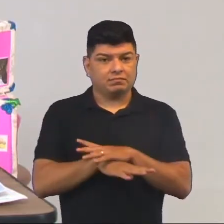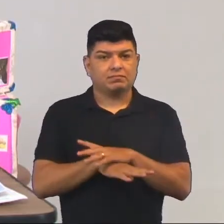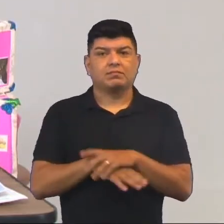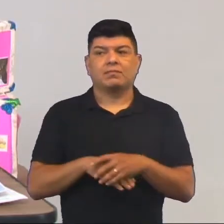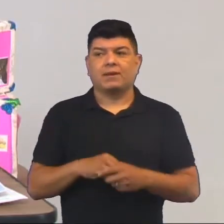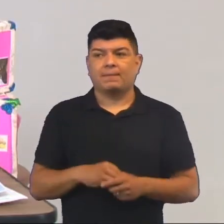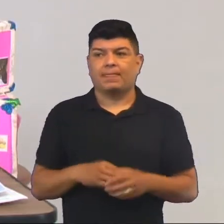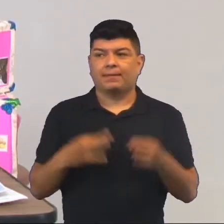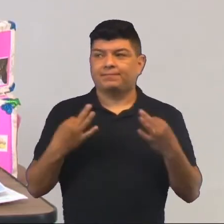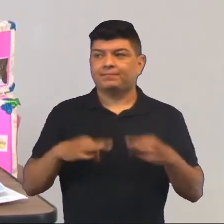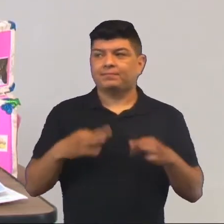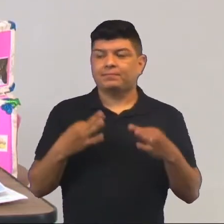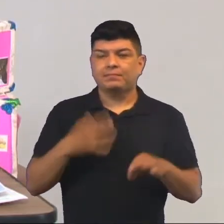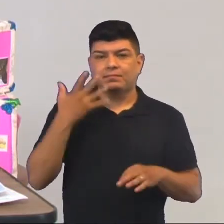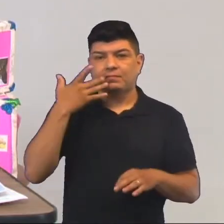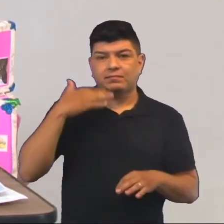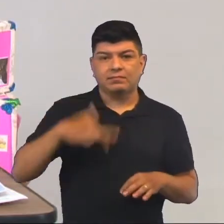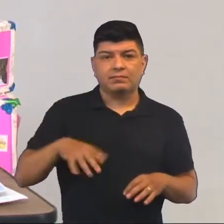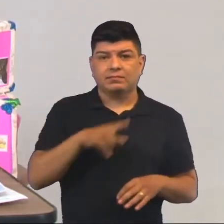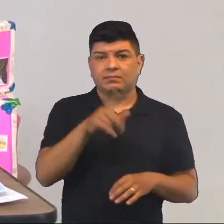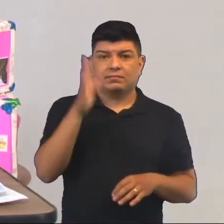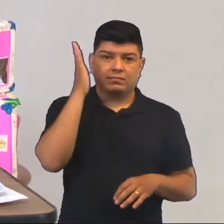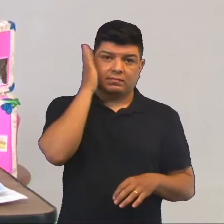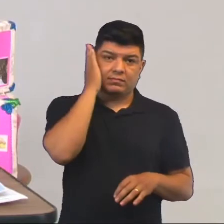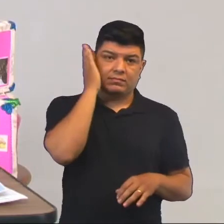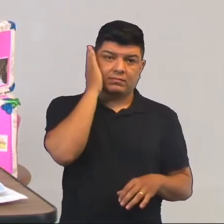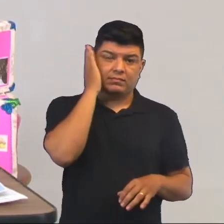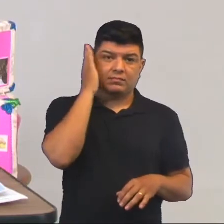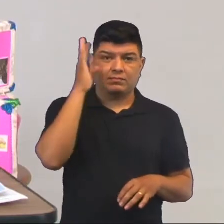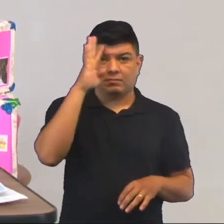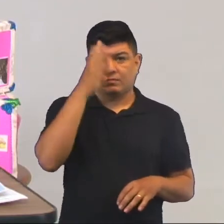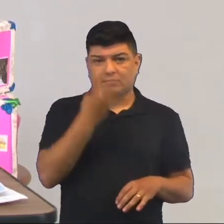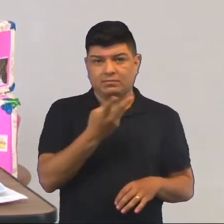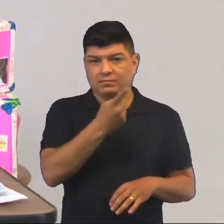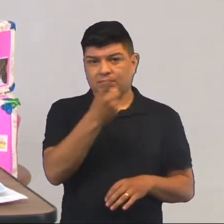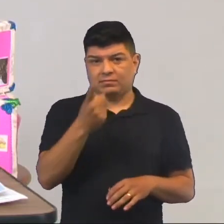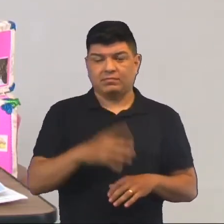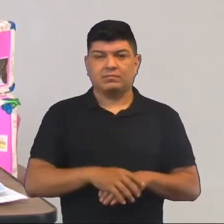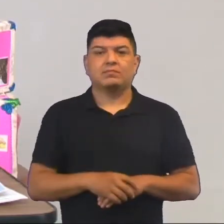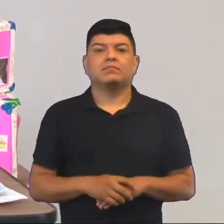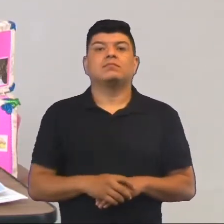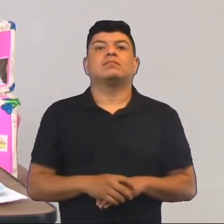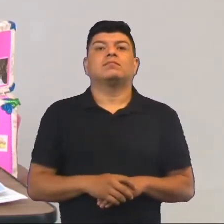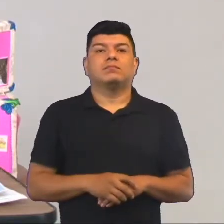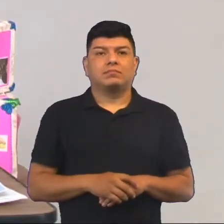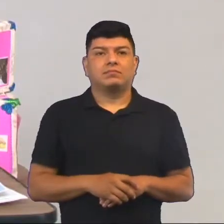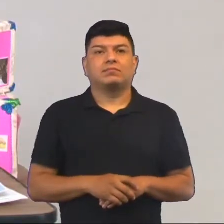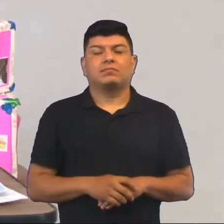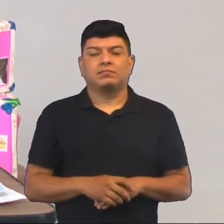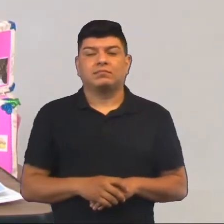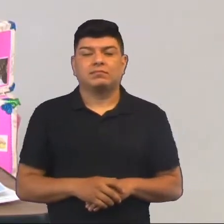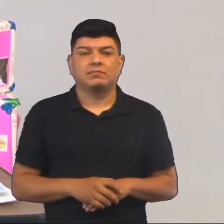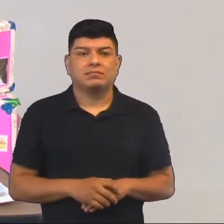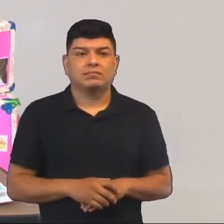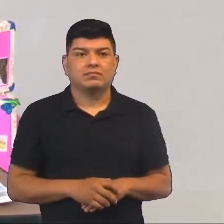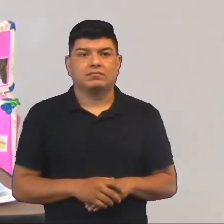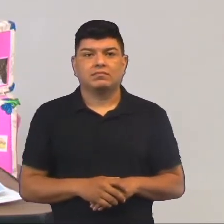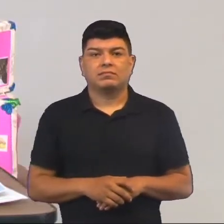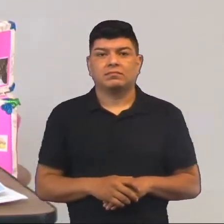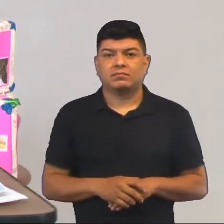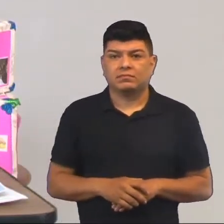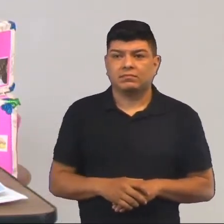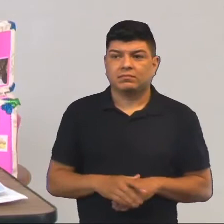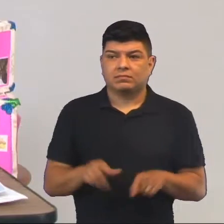pronta, certo, crianças? Vocês já sabiam desta descoberta? Muito bem. Então,